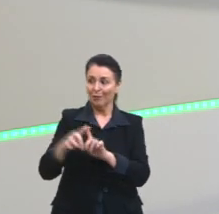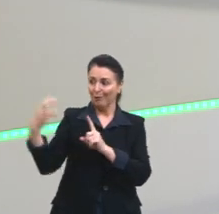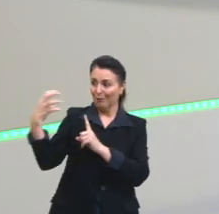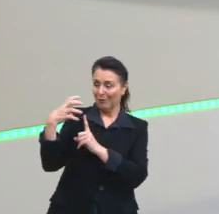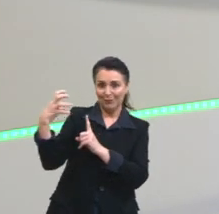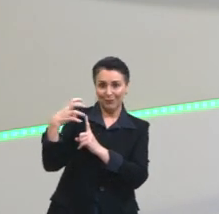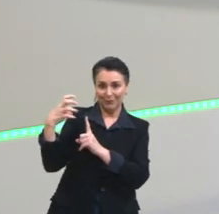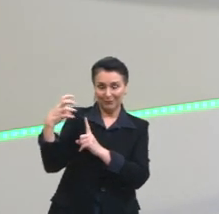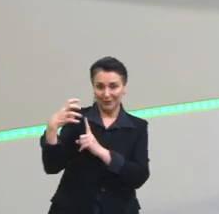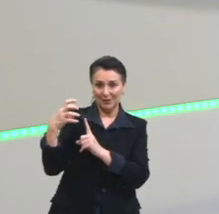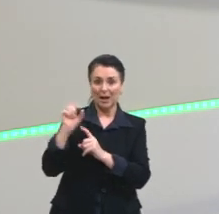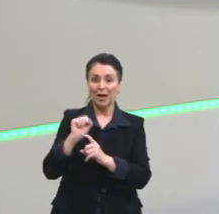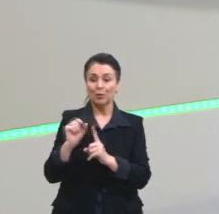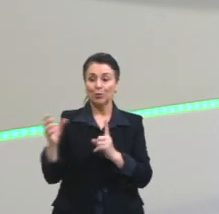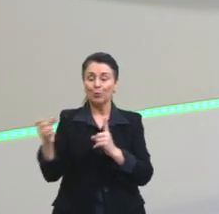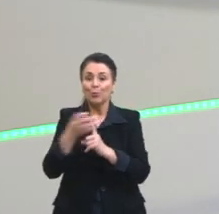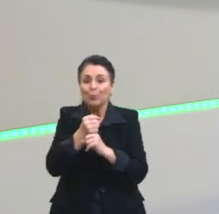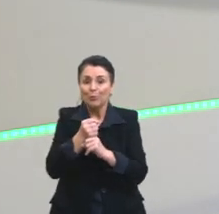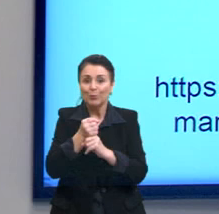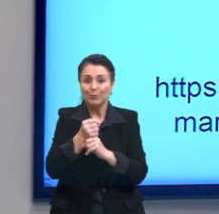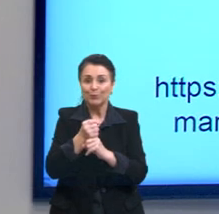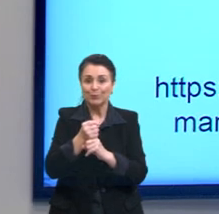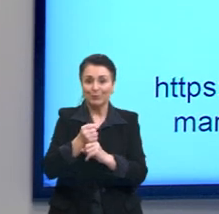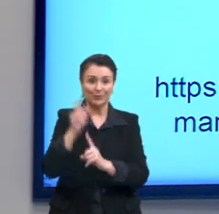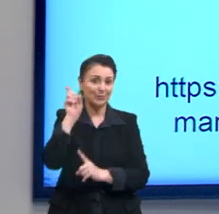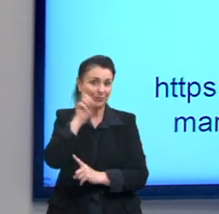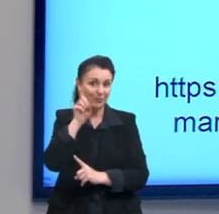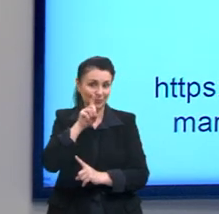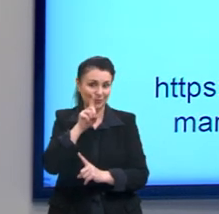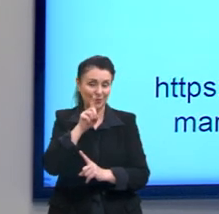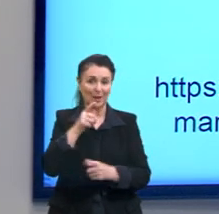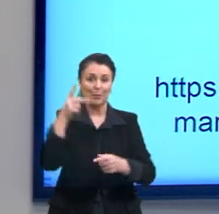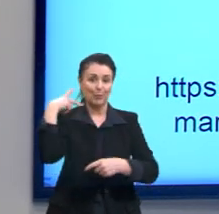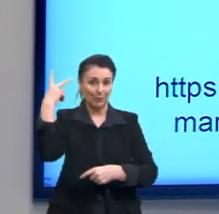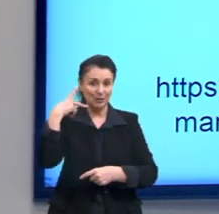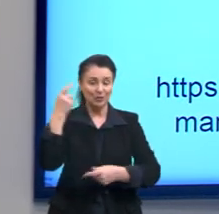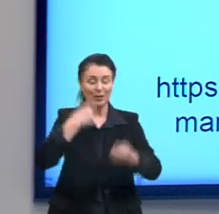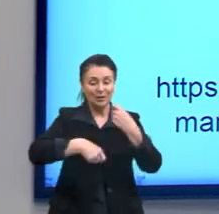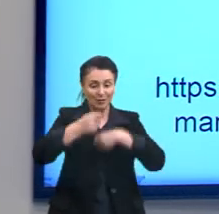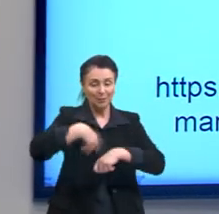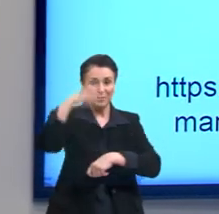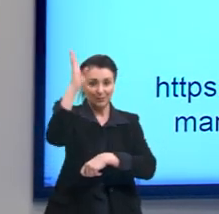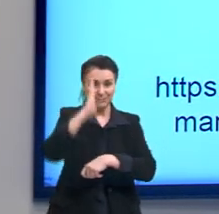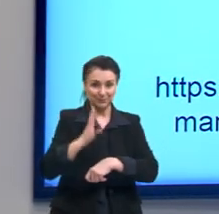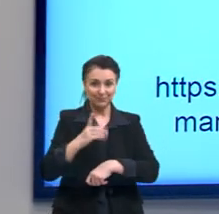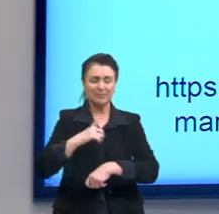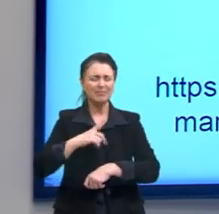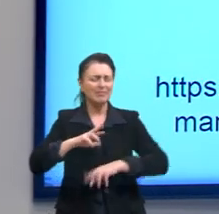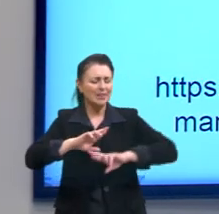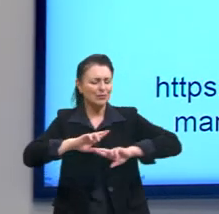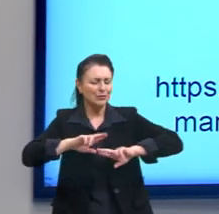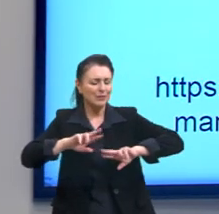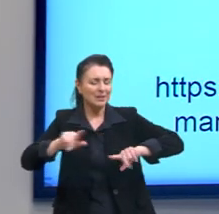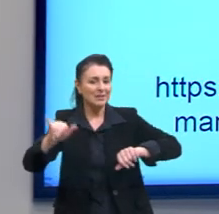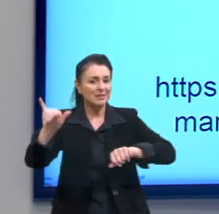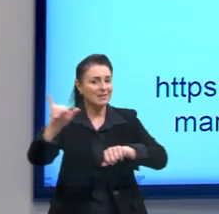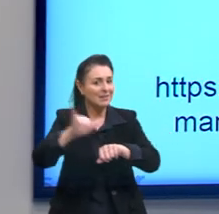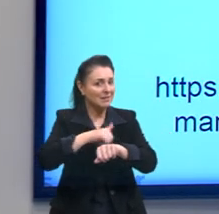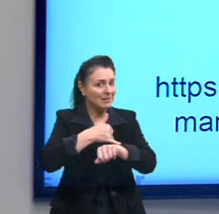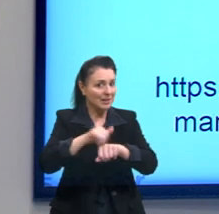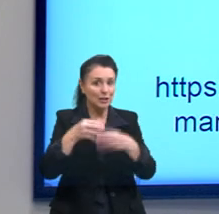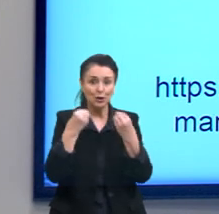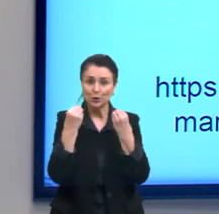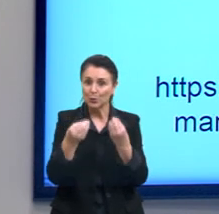controle sobre a economia EA sociedade Oi e a gente vai ver aqui então essa questão das diferentes estratégias de como manter